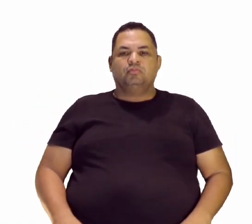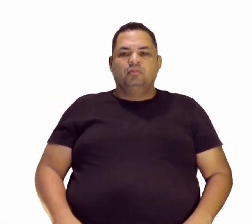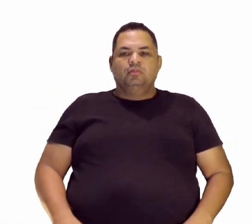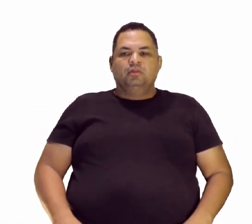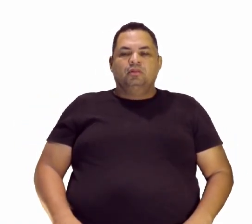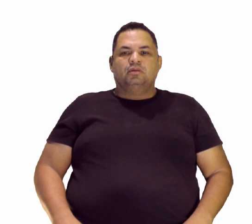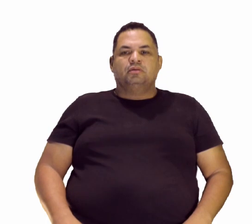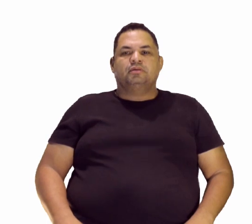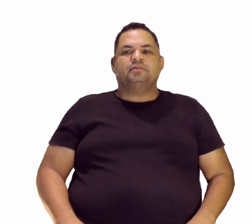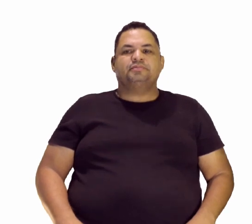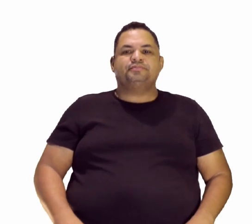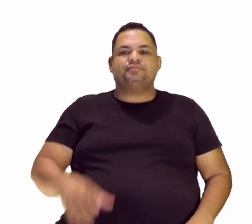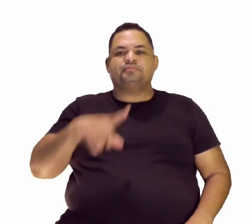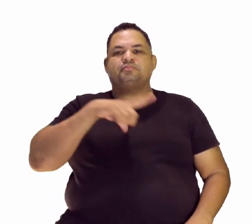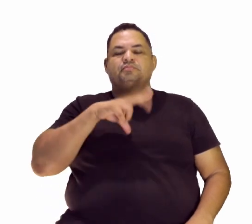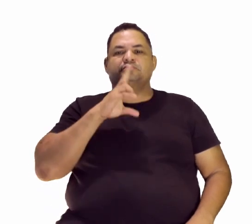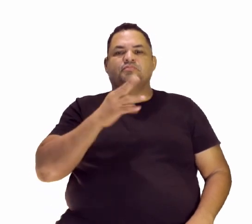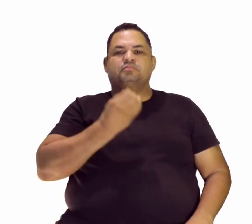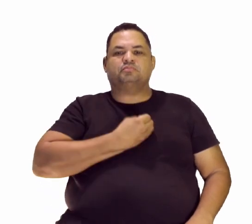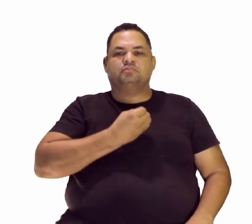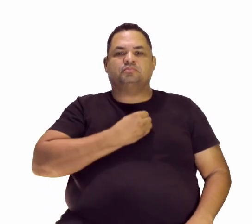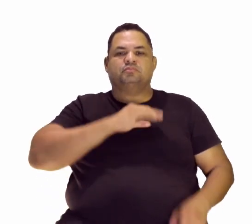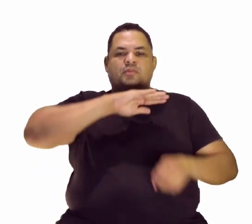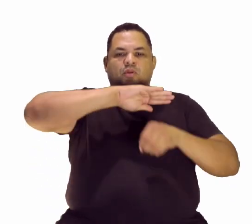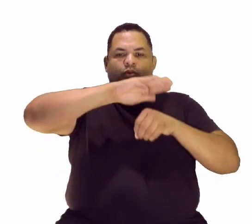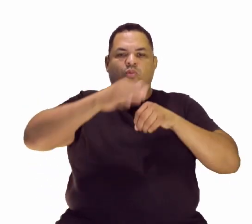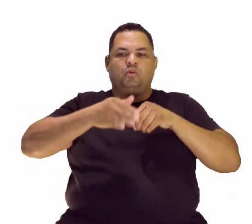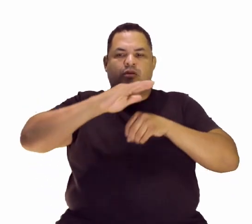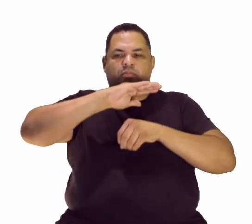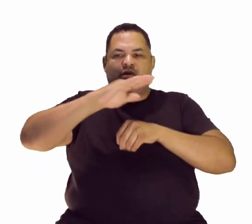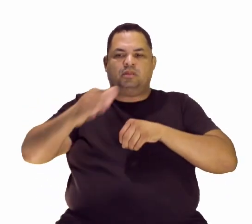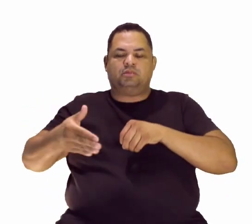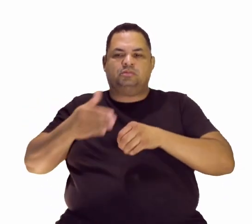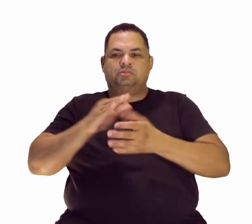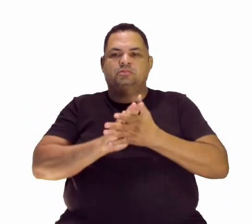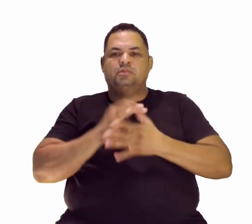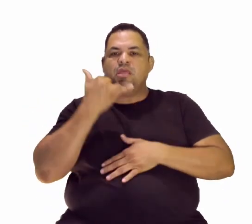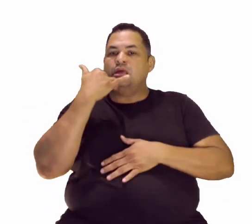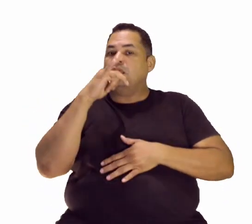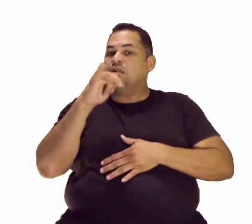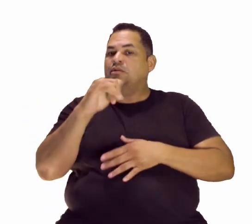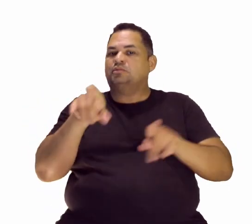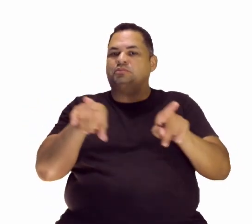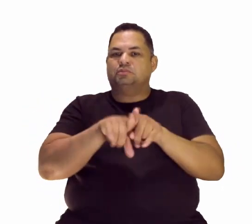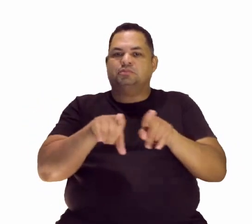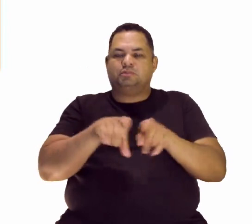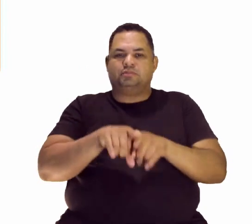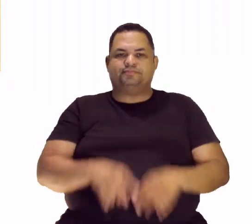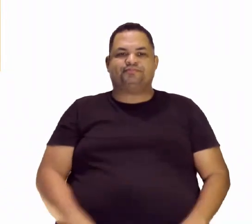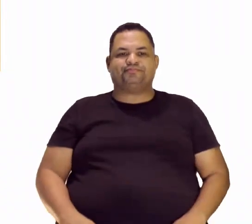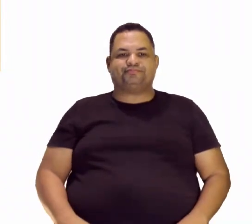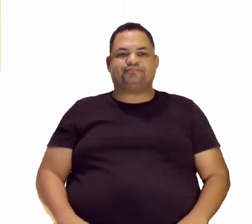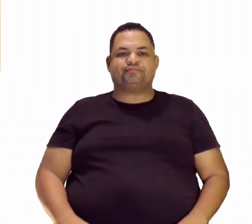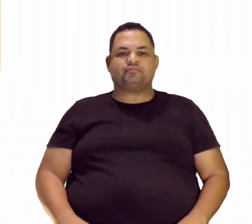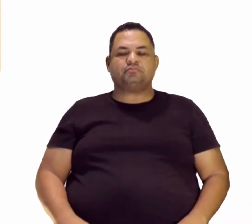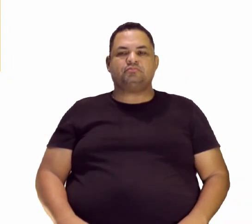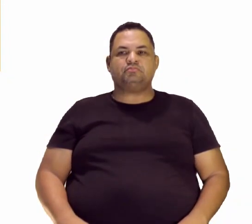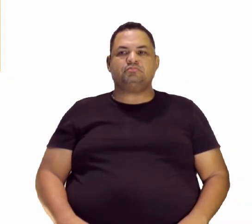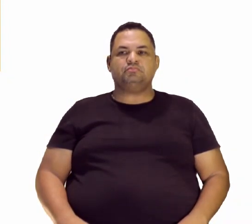mesmo período, tem o mesmo número de camadas eletrônicas, hein? Não esqueçam. E assim